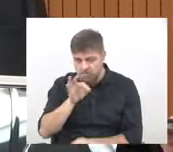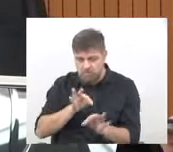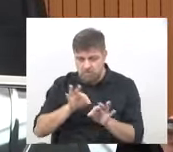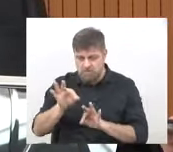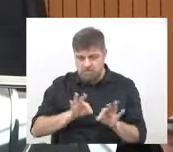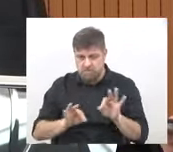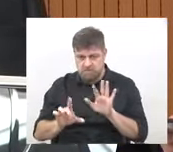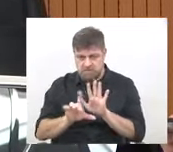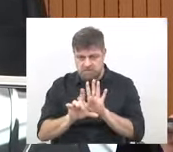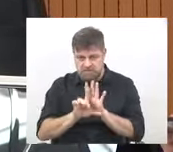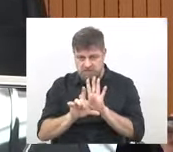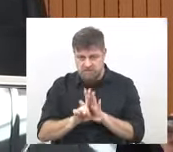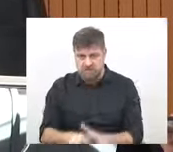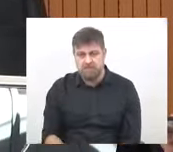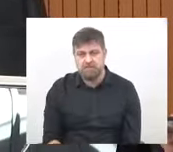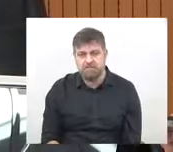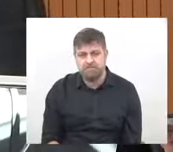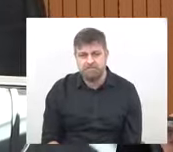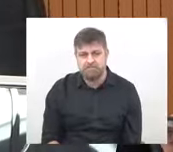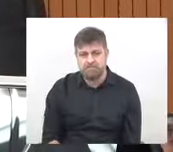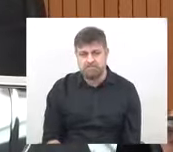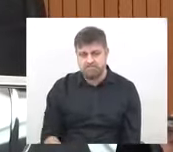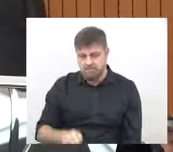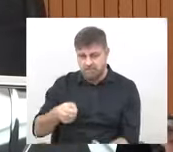PLO 352/2018 e